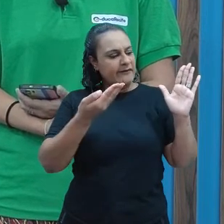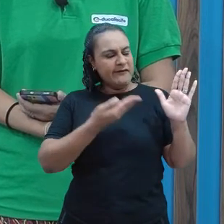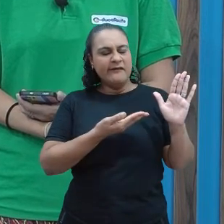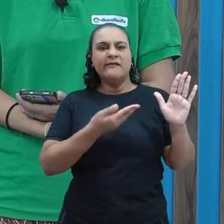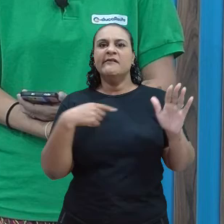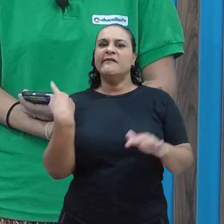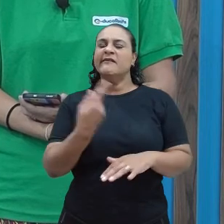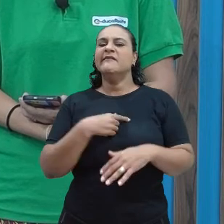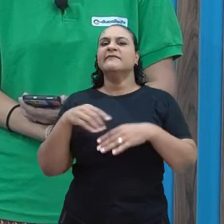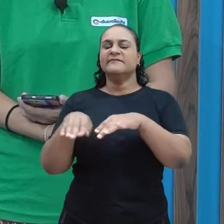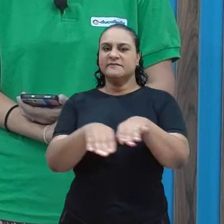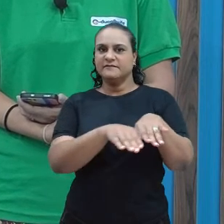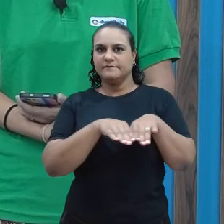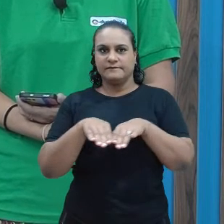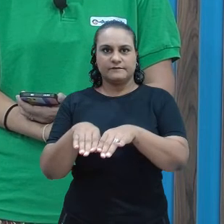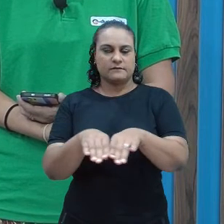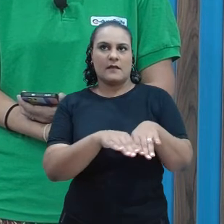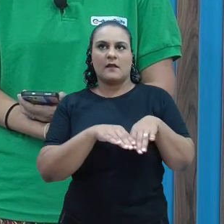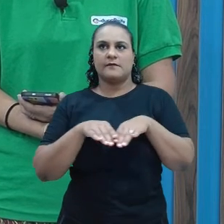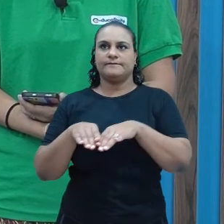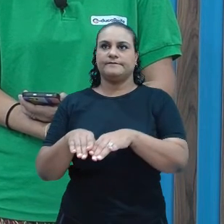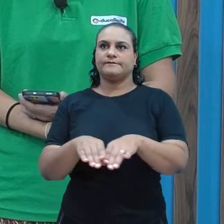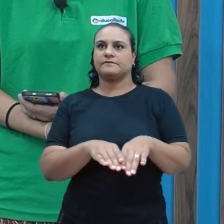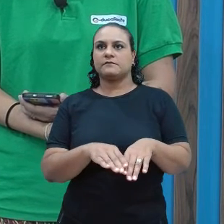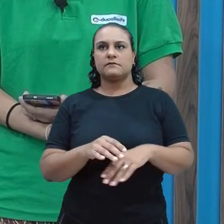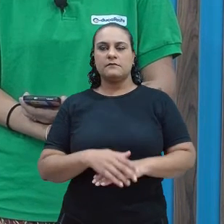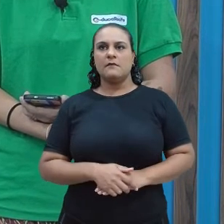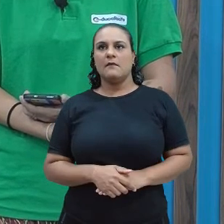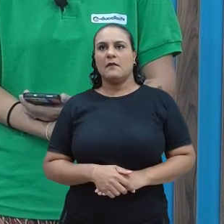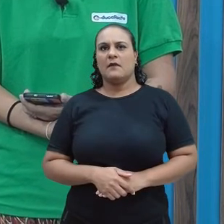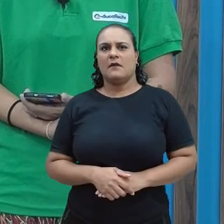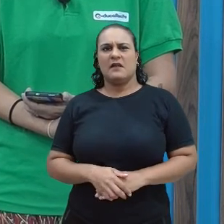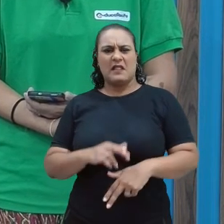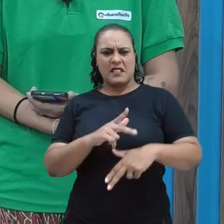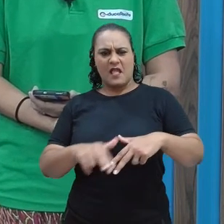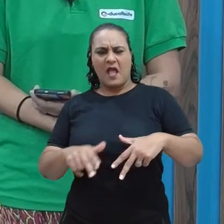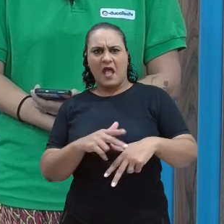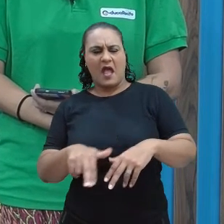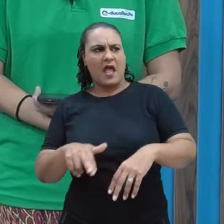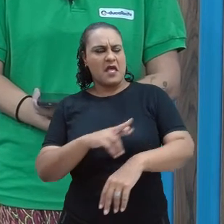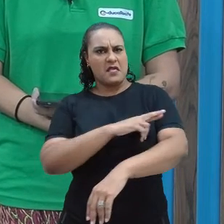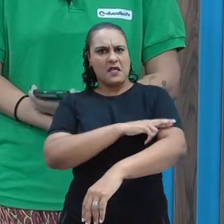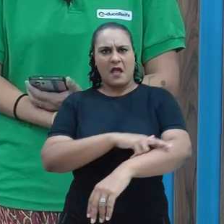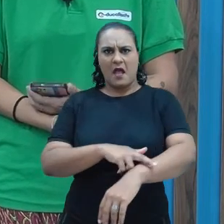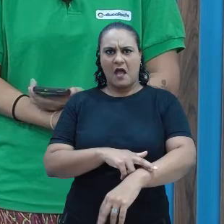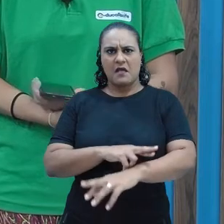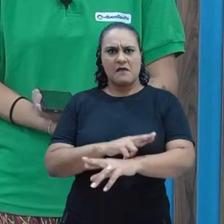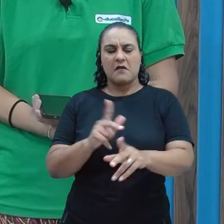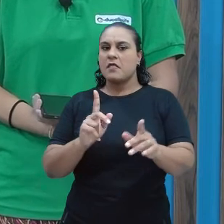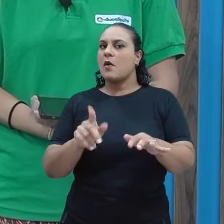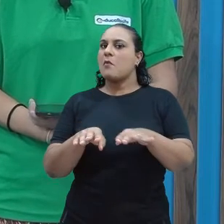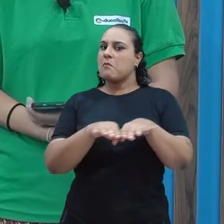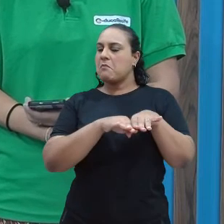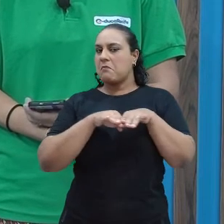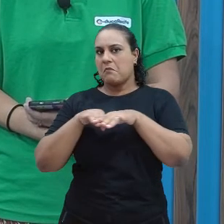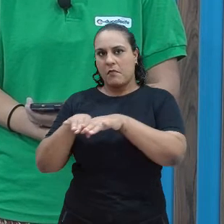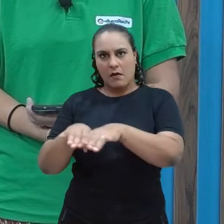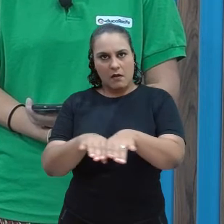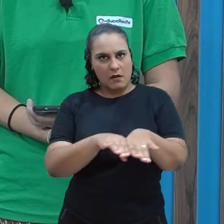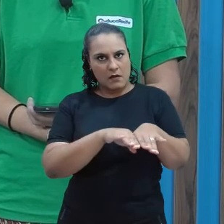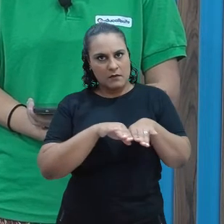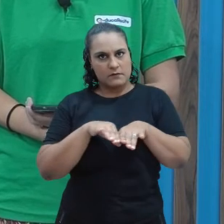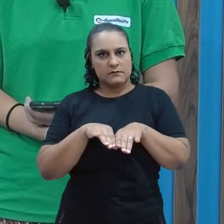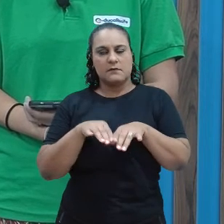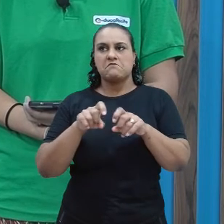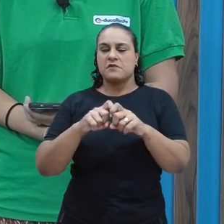é igual, sem distinção de qualquer natureza, de raça, de gênero, enfim, mas de sexualidade também,